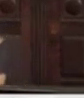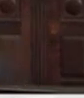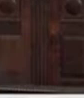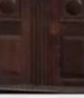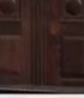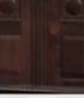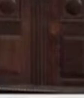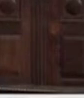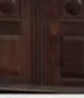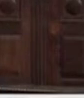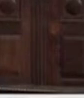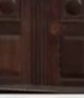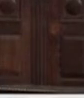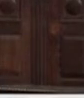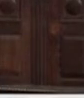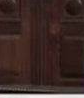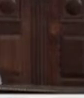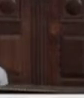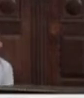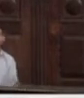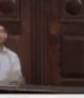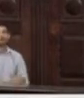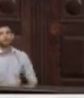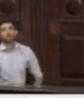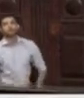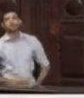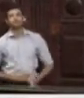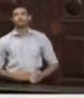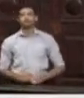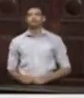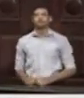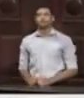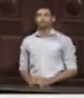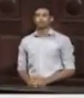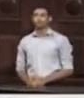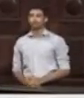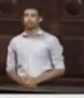reais em impostos e a empurrar o estado do Rio de Janeiro para a crise que se encontra hoje.